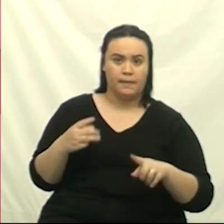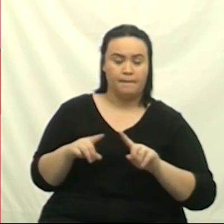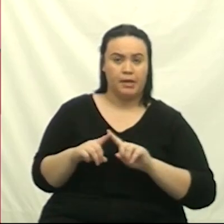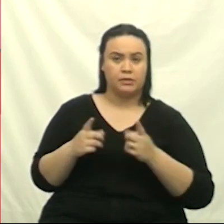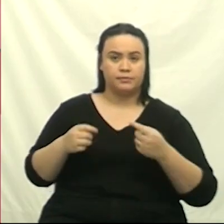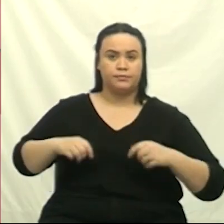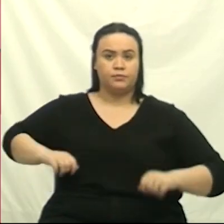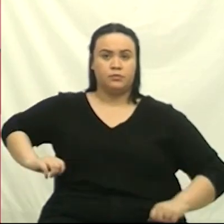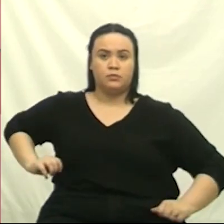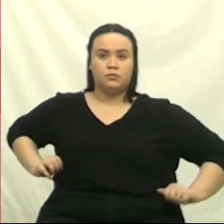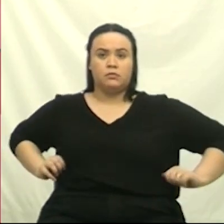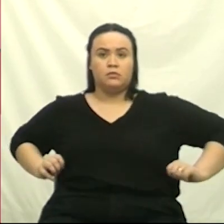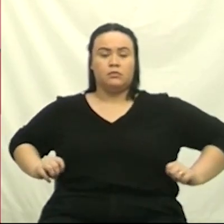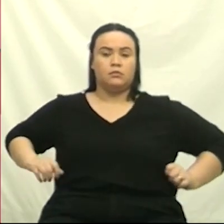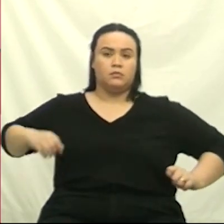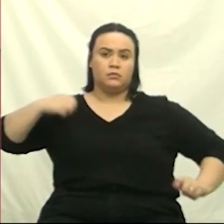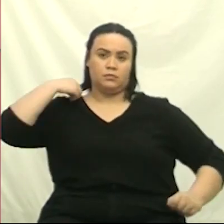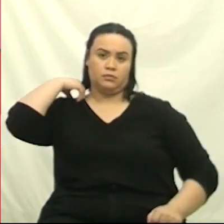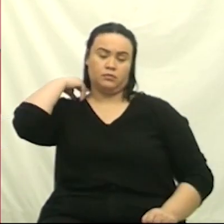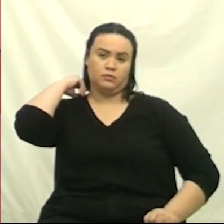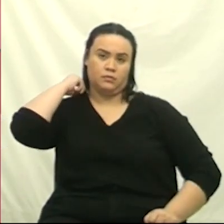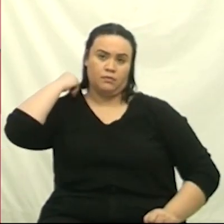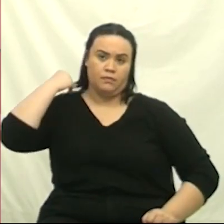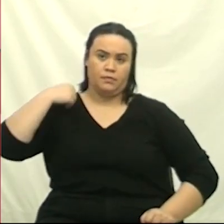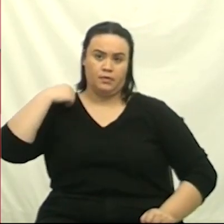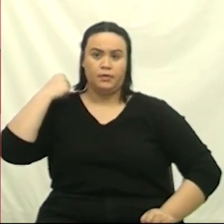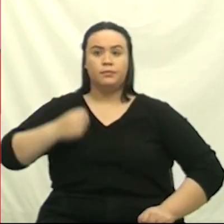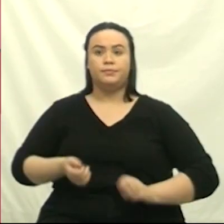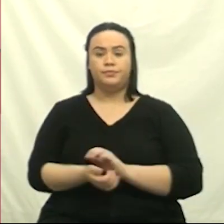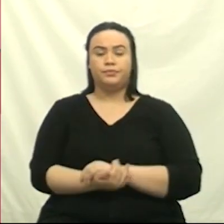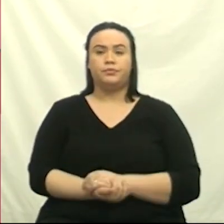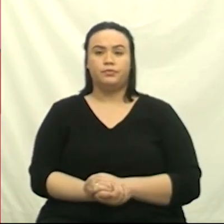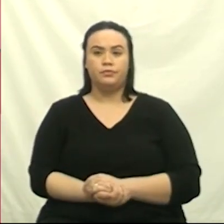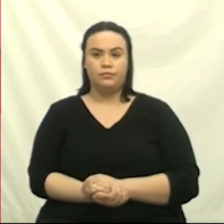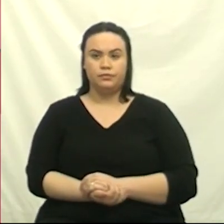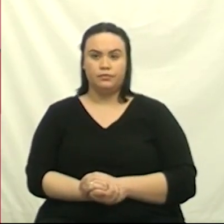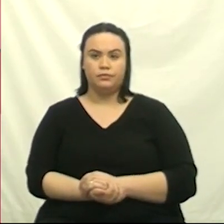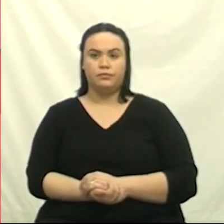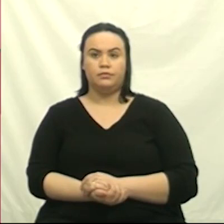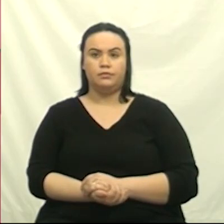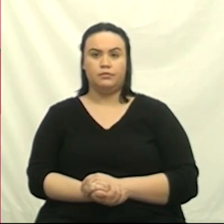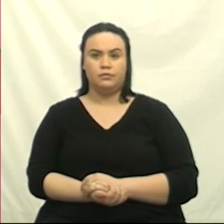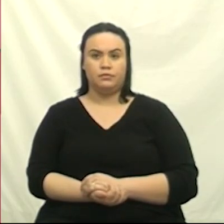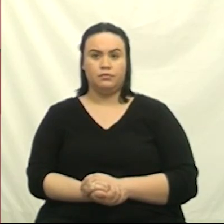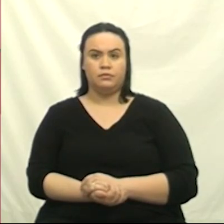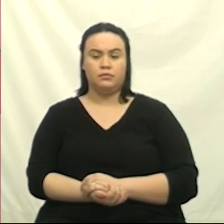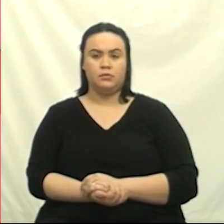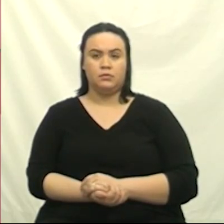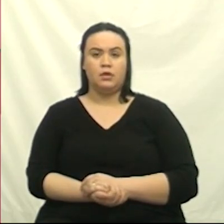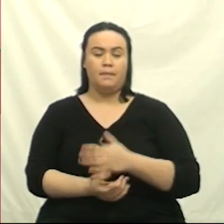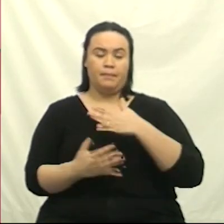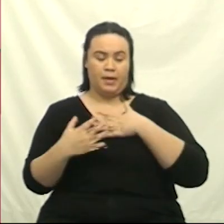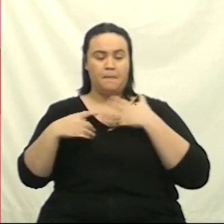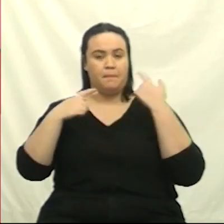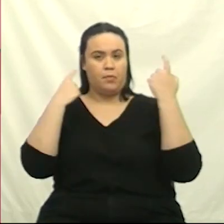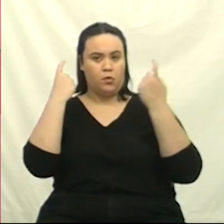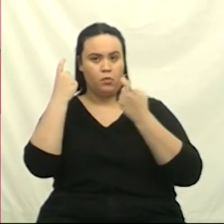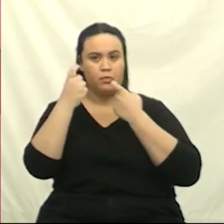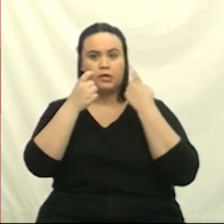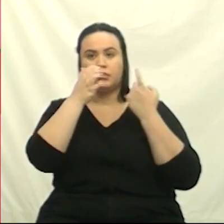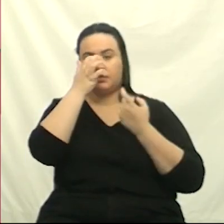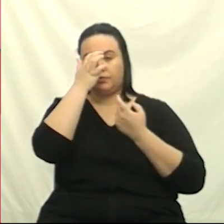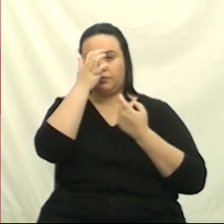recente imagine sem essa liberação de possibilidade de subsistência essa preocupação vem com